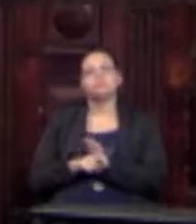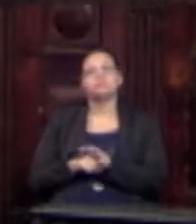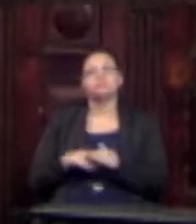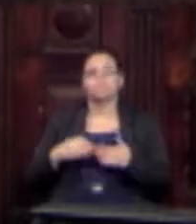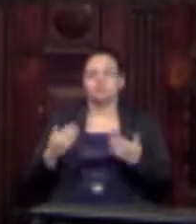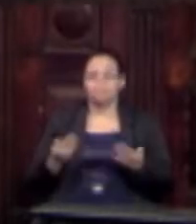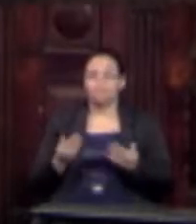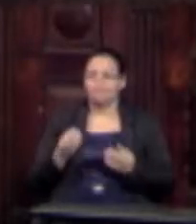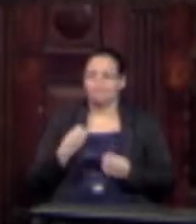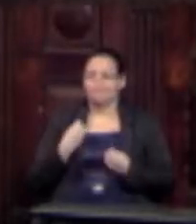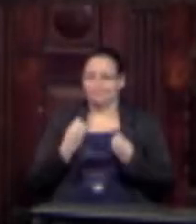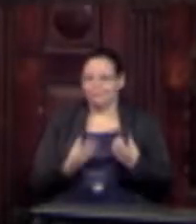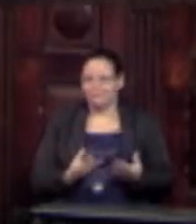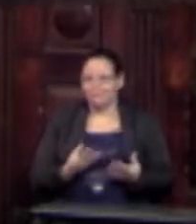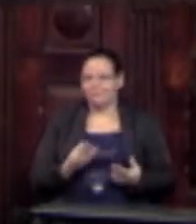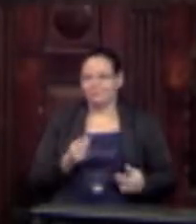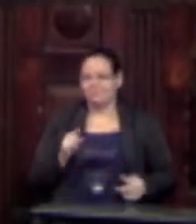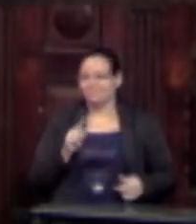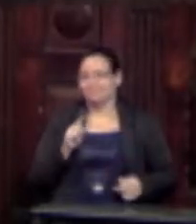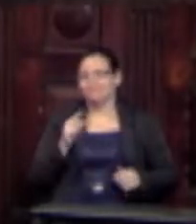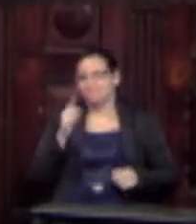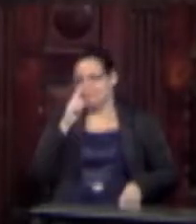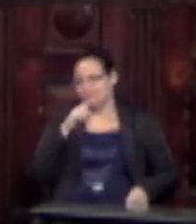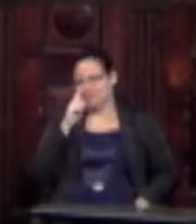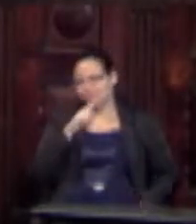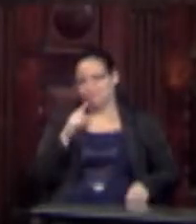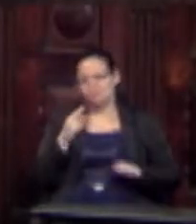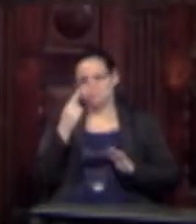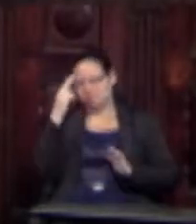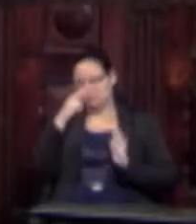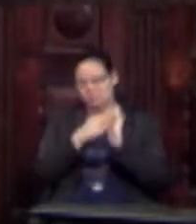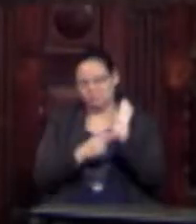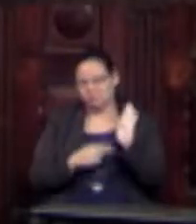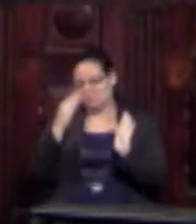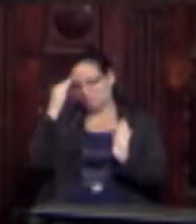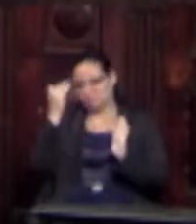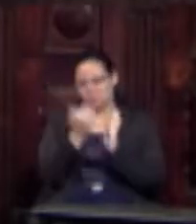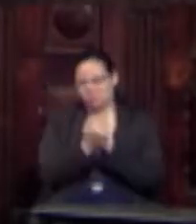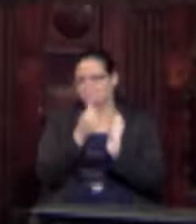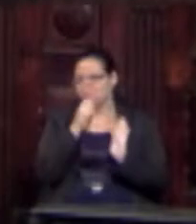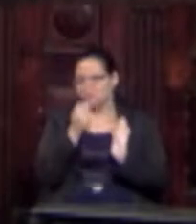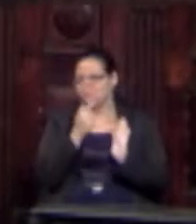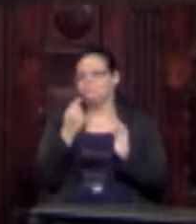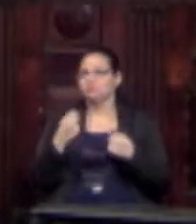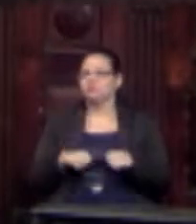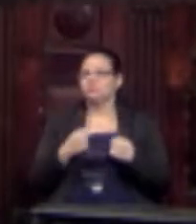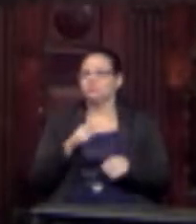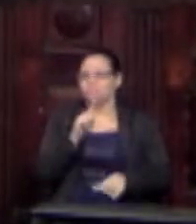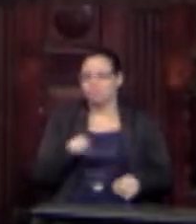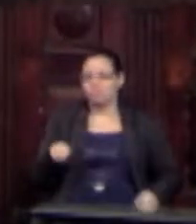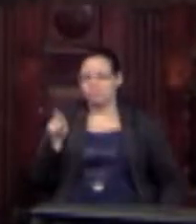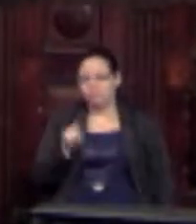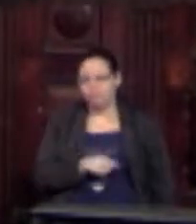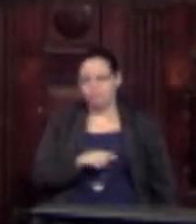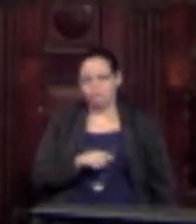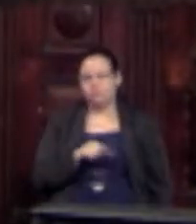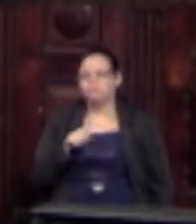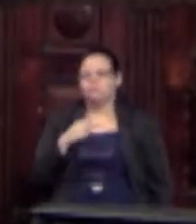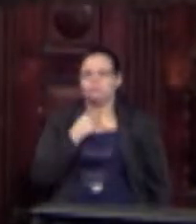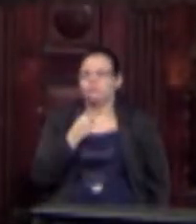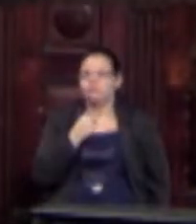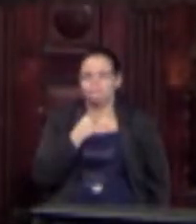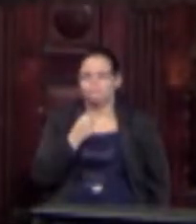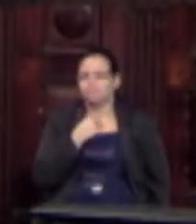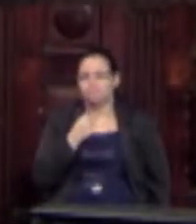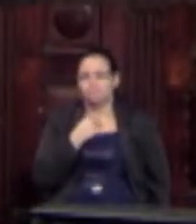concessão é irregular, tem que ser cancelada, ela não pode